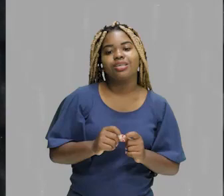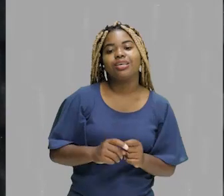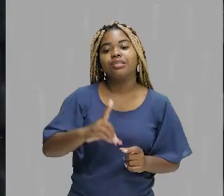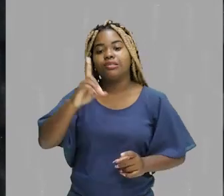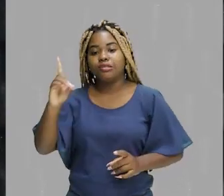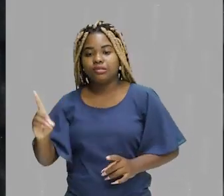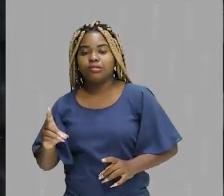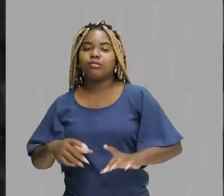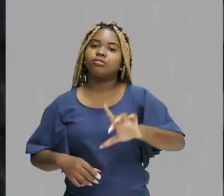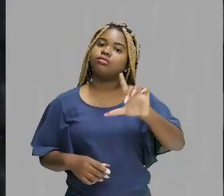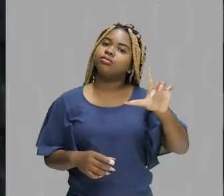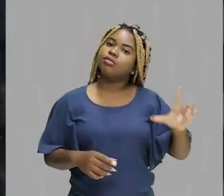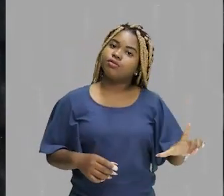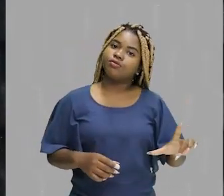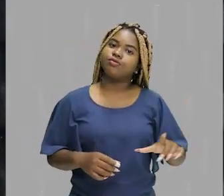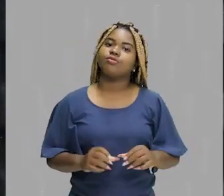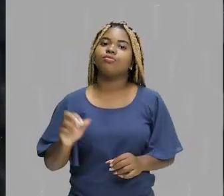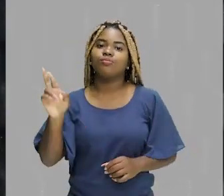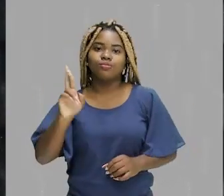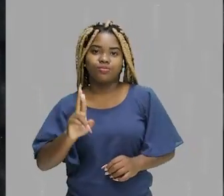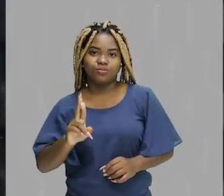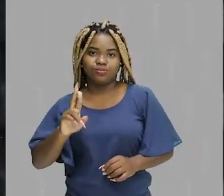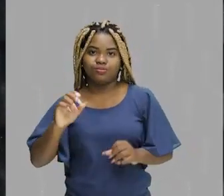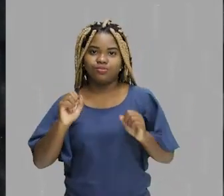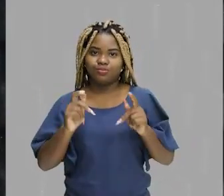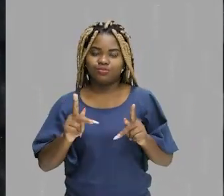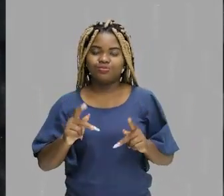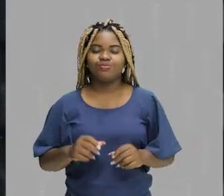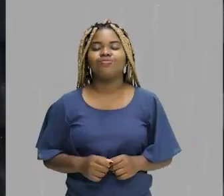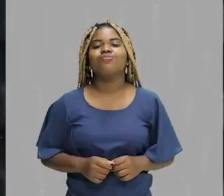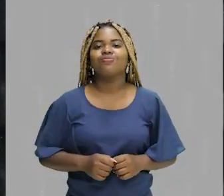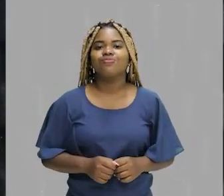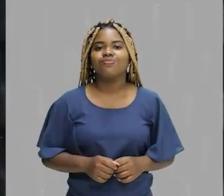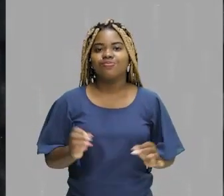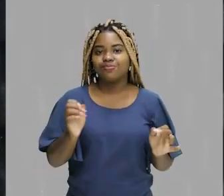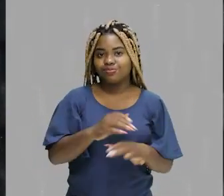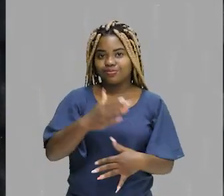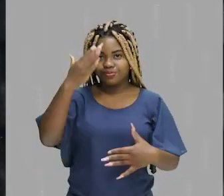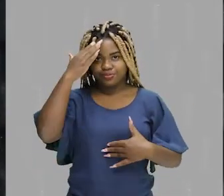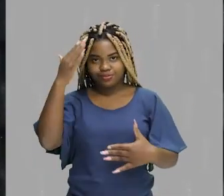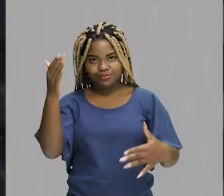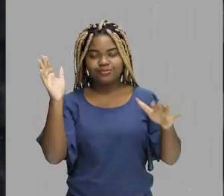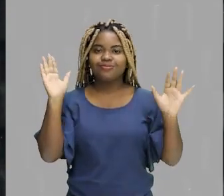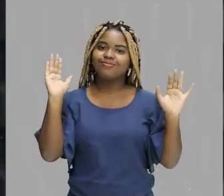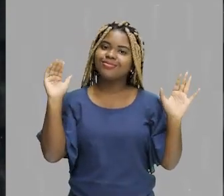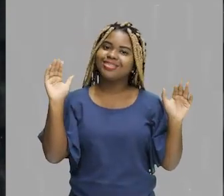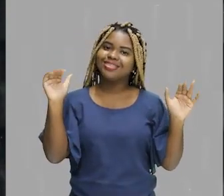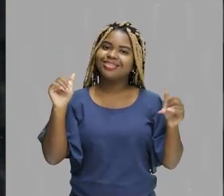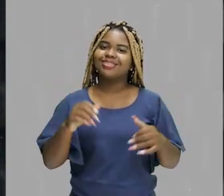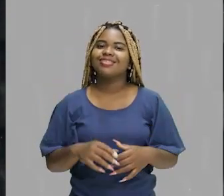um levógeno e uma mistura racêmica. Turma, show de bola, obrigado e até a próxima.